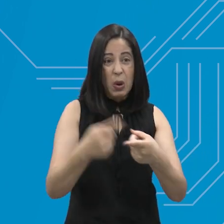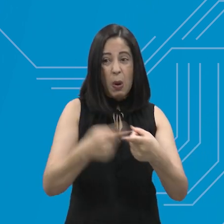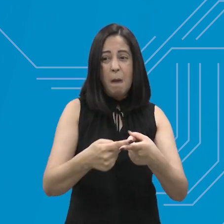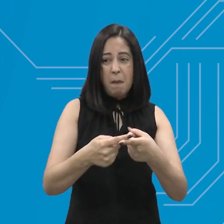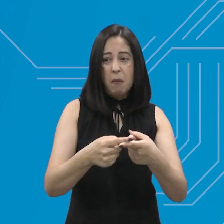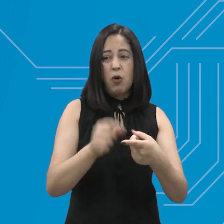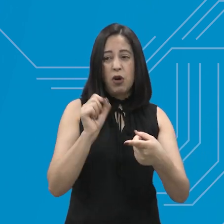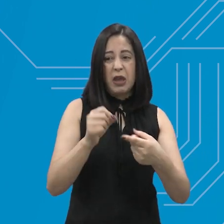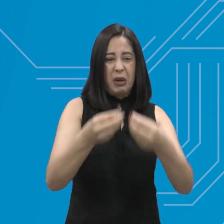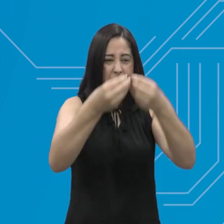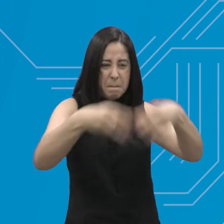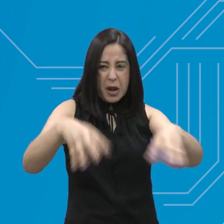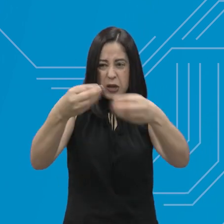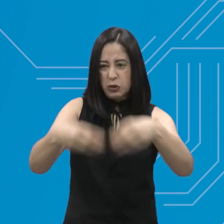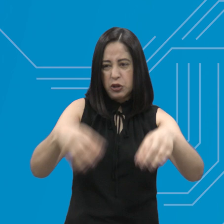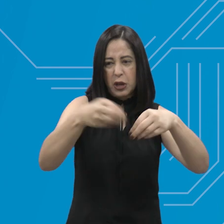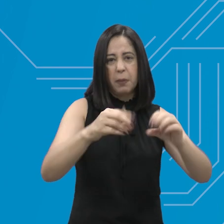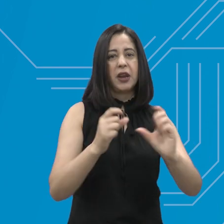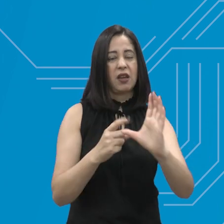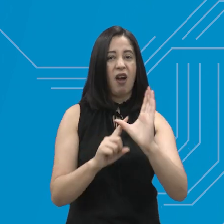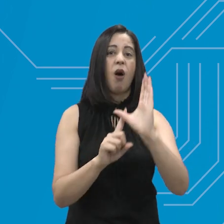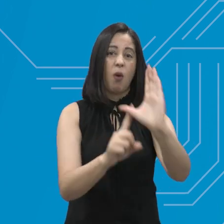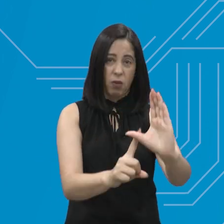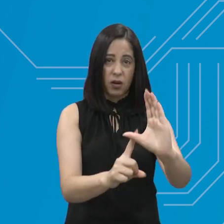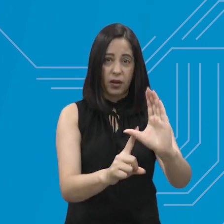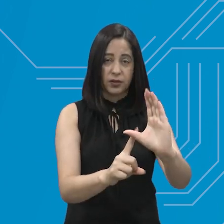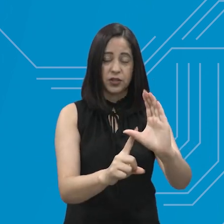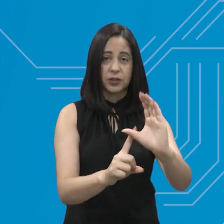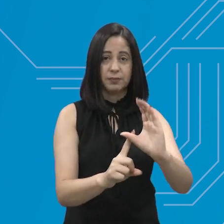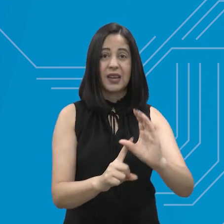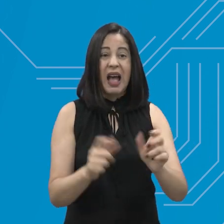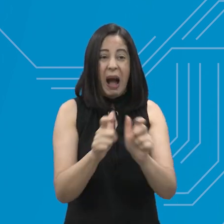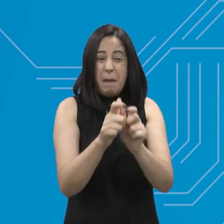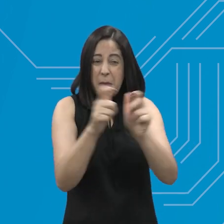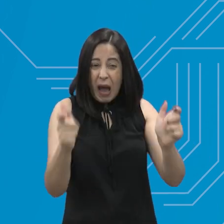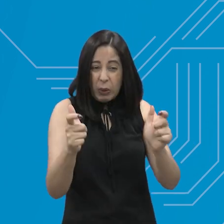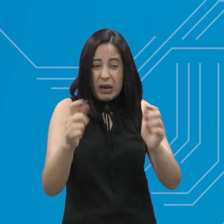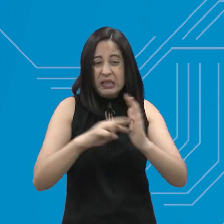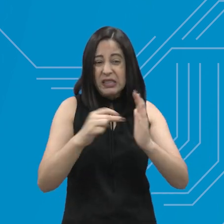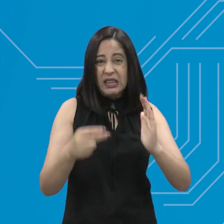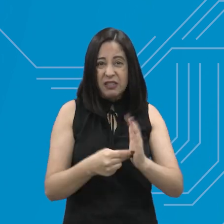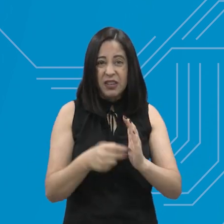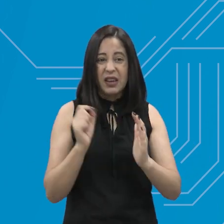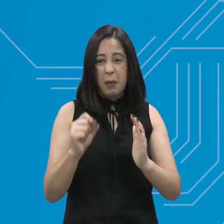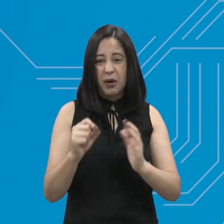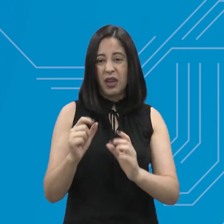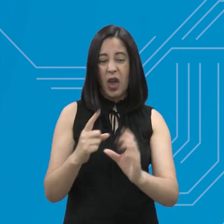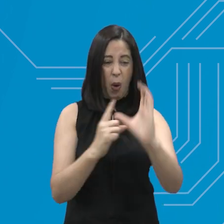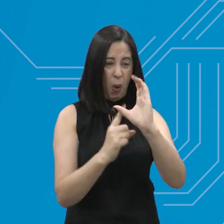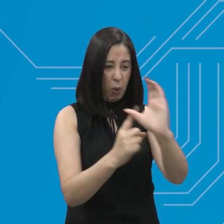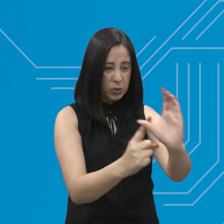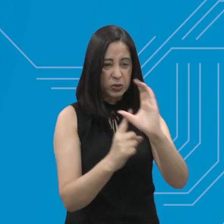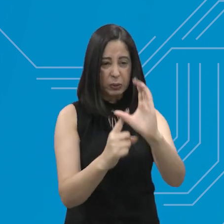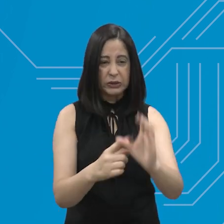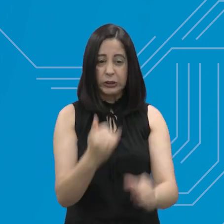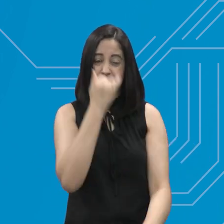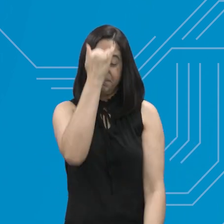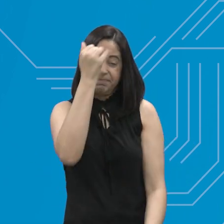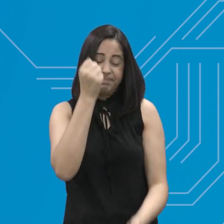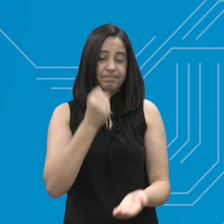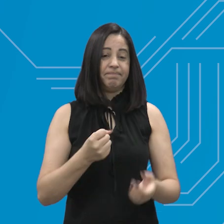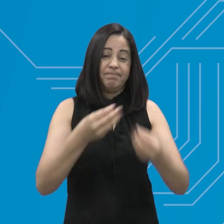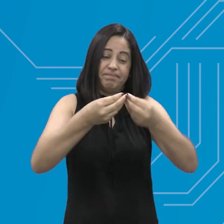1.700.000 processos por dano moral. A maior parte das ações está relacionada a prejuízos